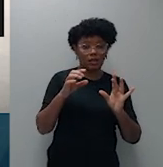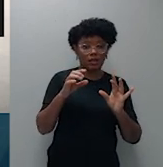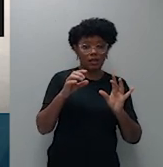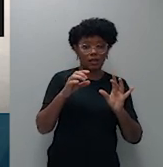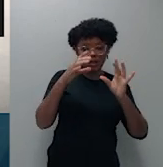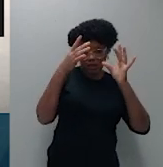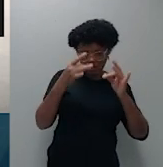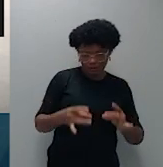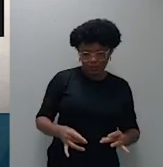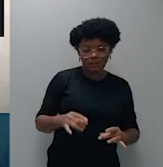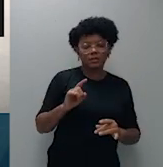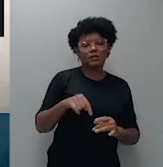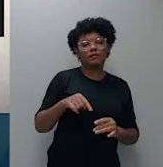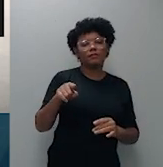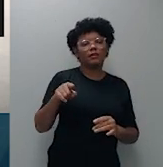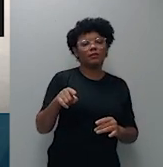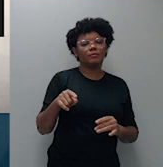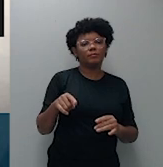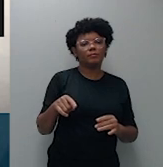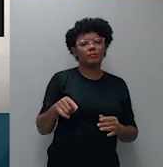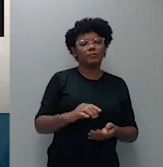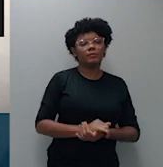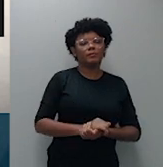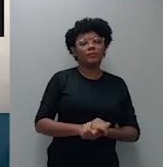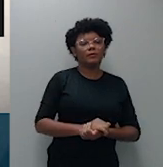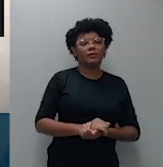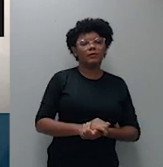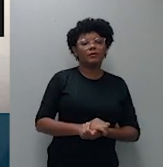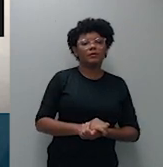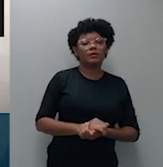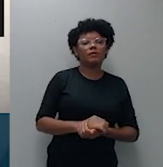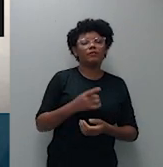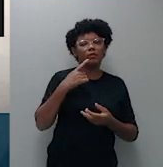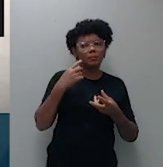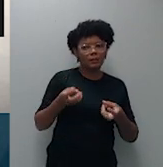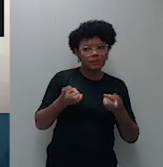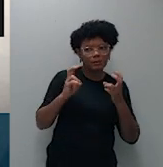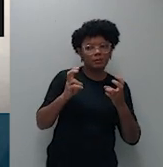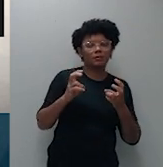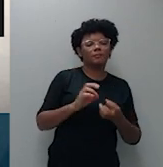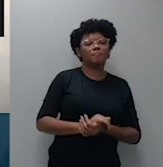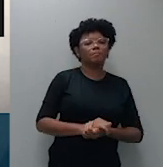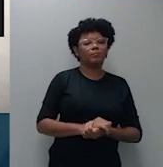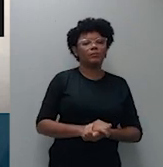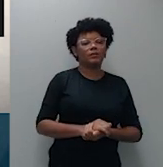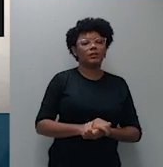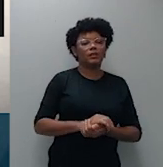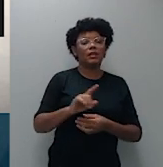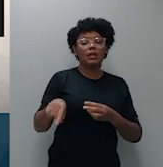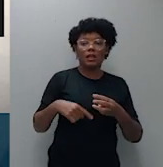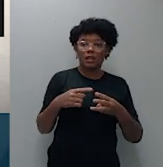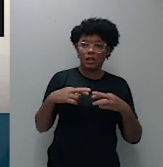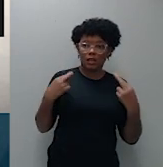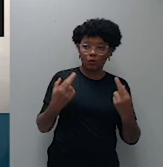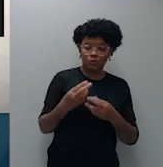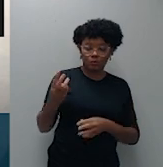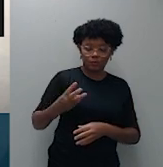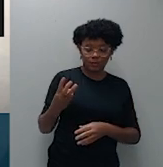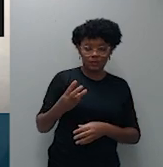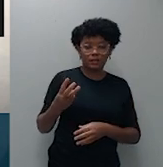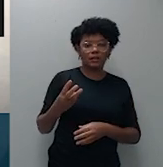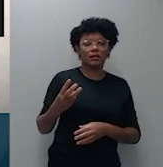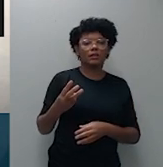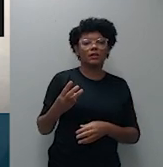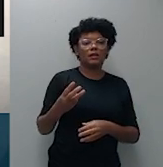foi prolatada foi imediatamente é adquirida verificada observando-se a terceira turma